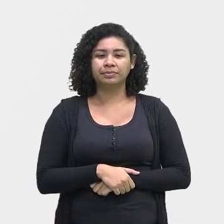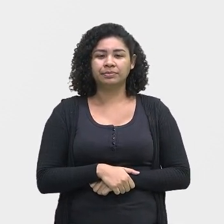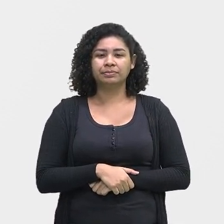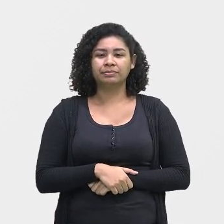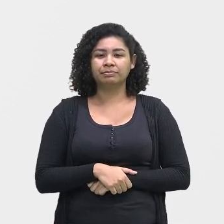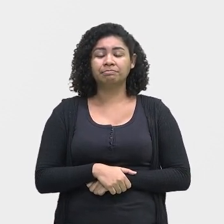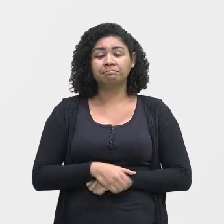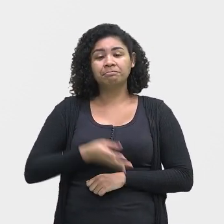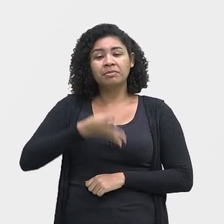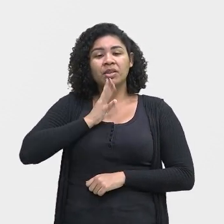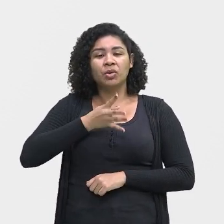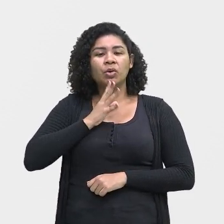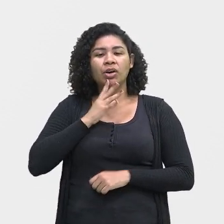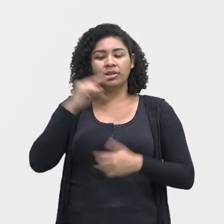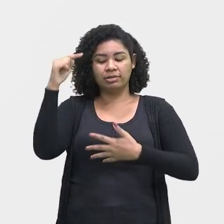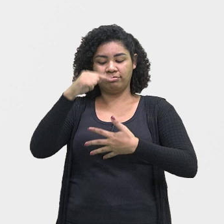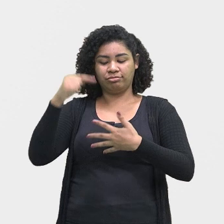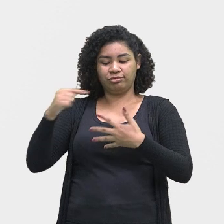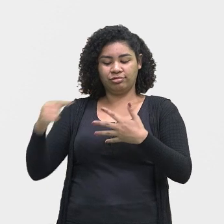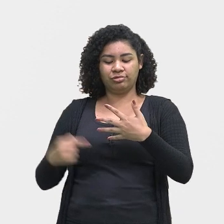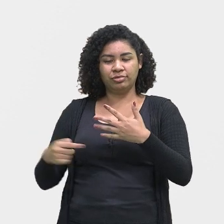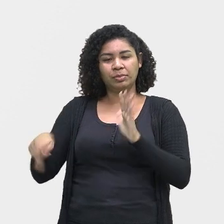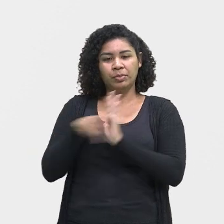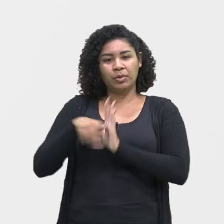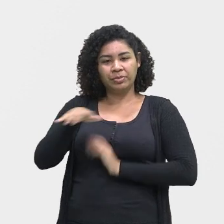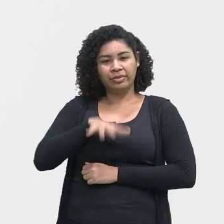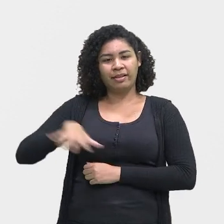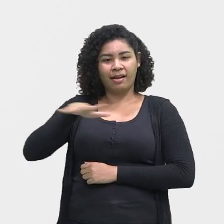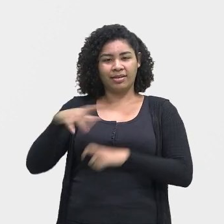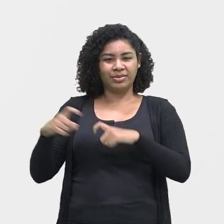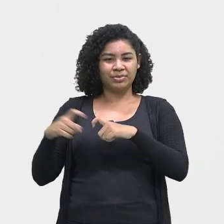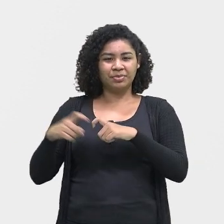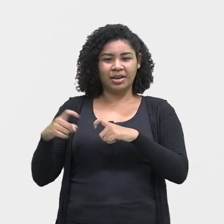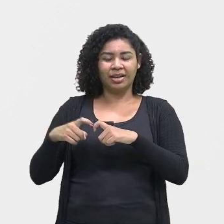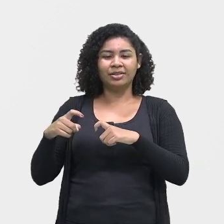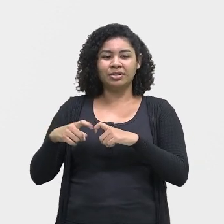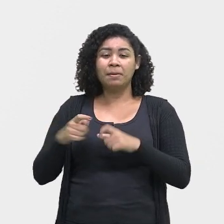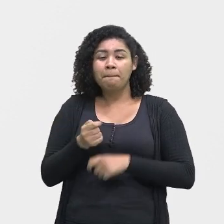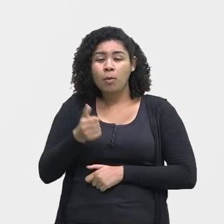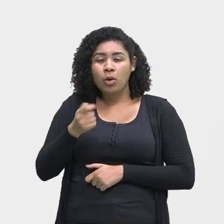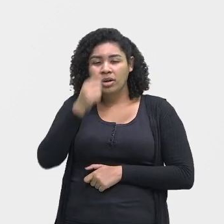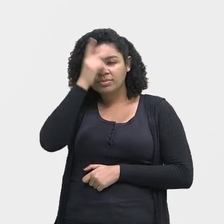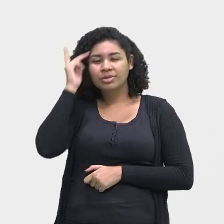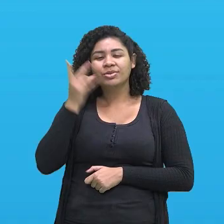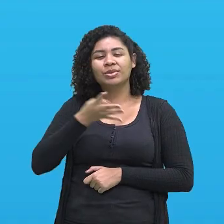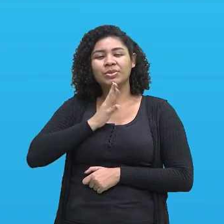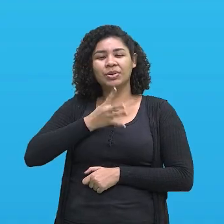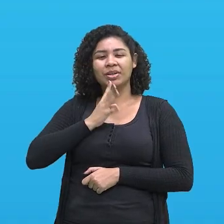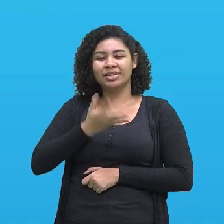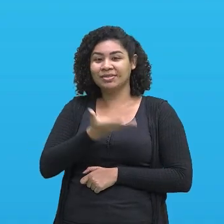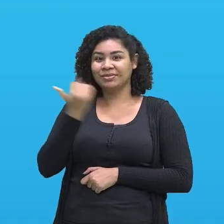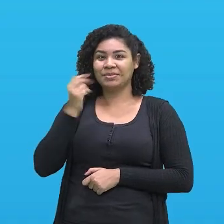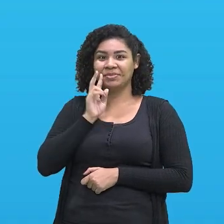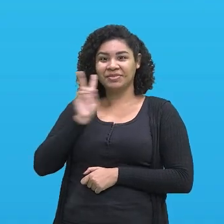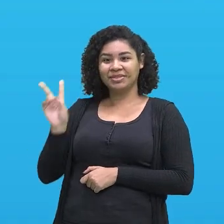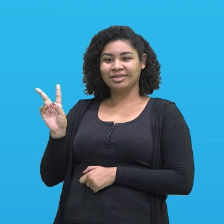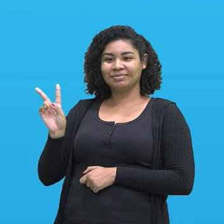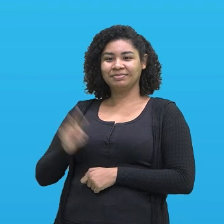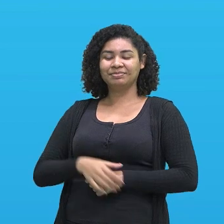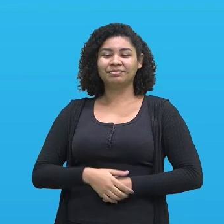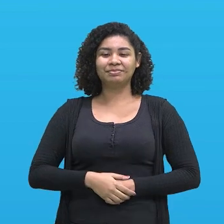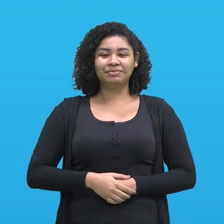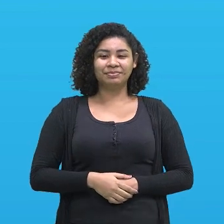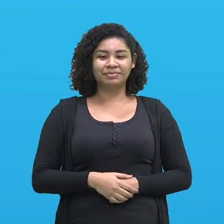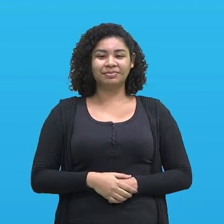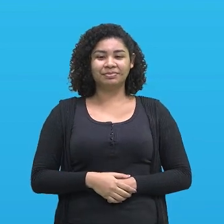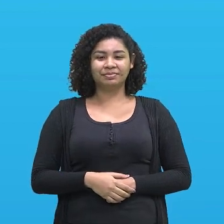condições médicas raras aí que são incomuns e que poucas pessoas conhecem. Let's go! Então, aqui a gente trouxe, antes